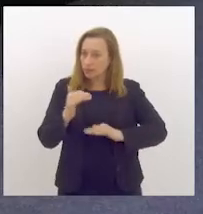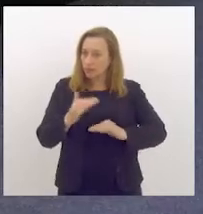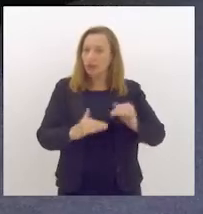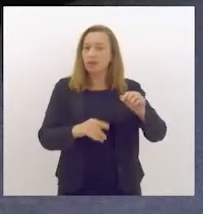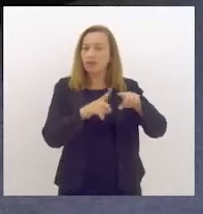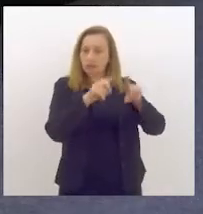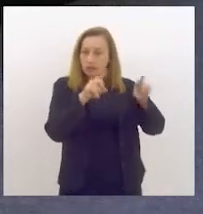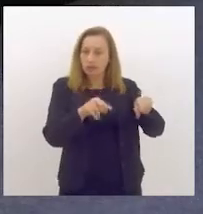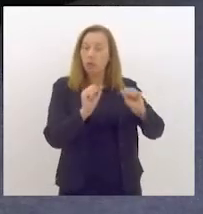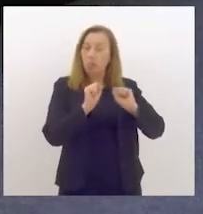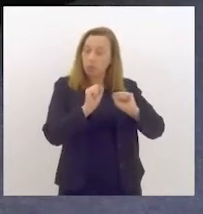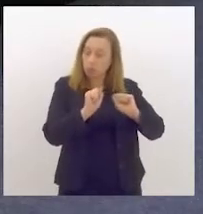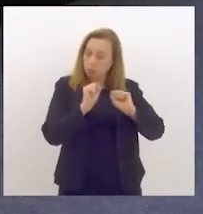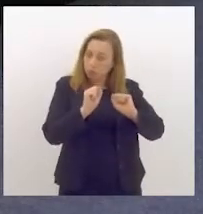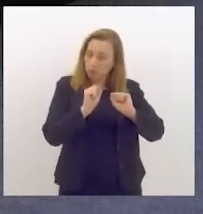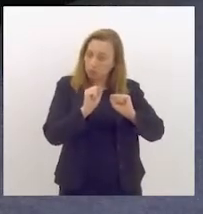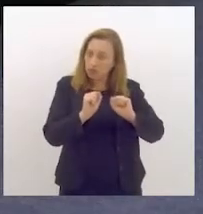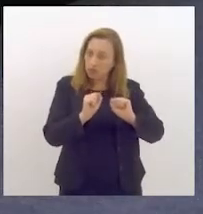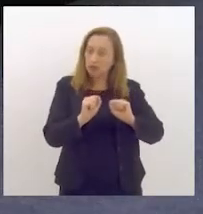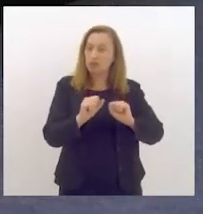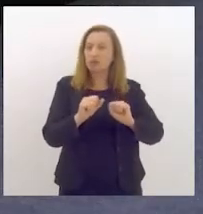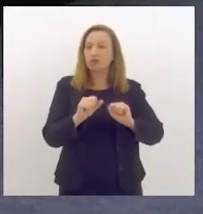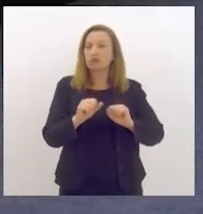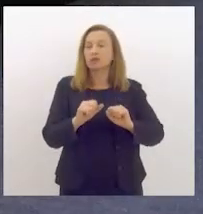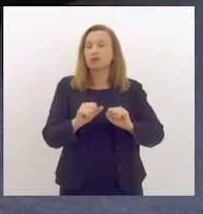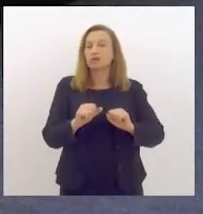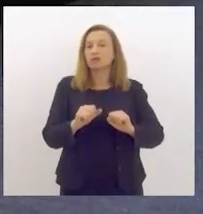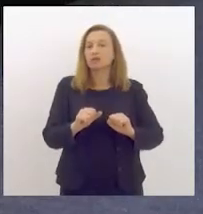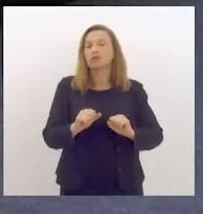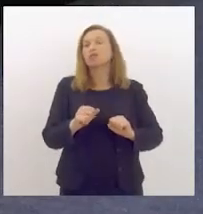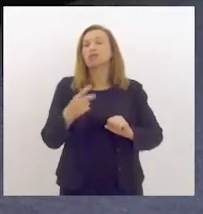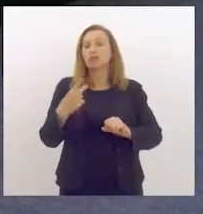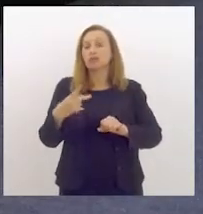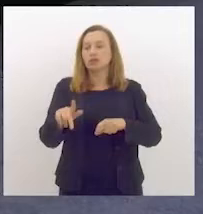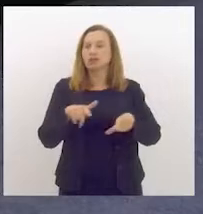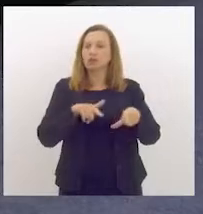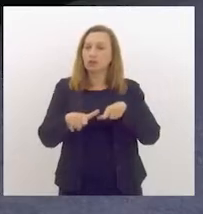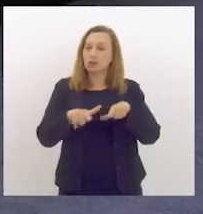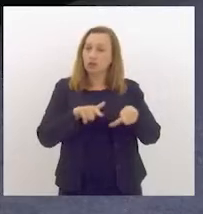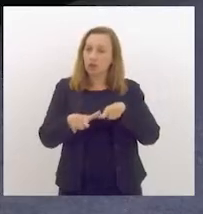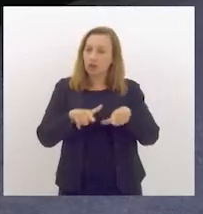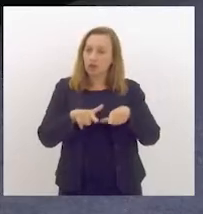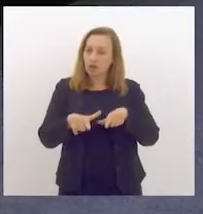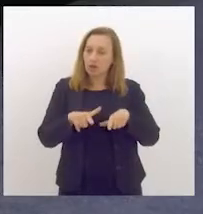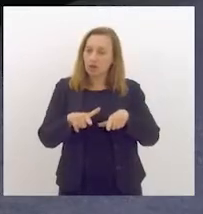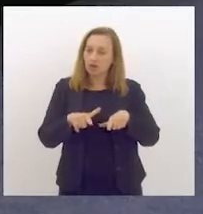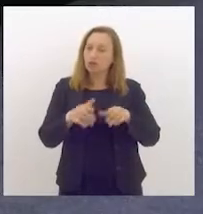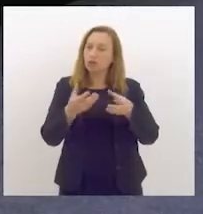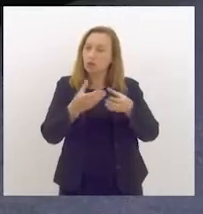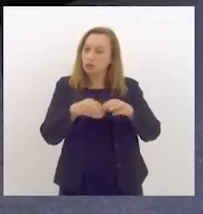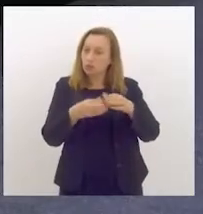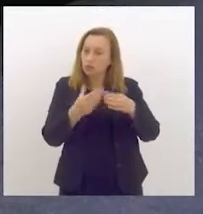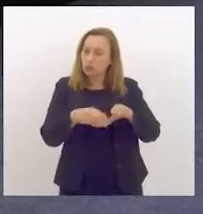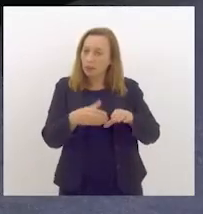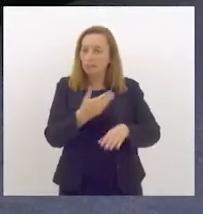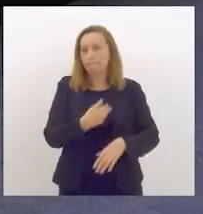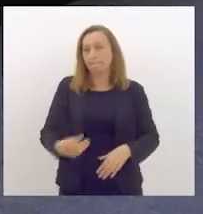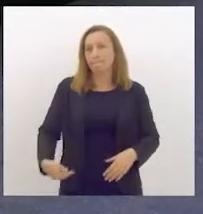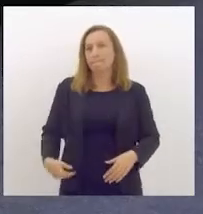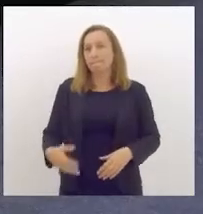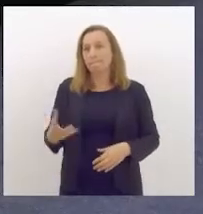servidor possa exercer as suas funções a qual fez um concurso público